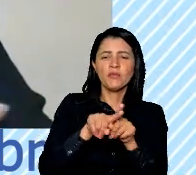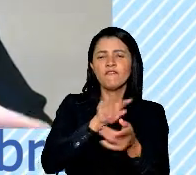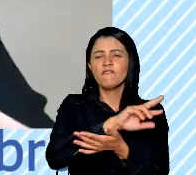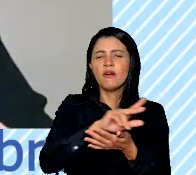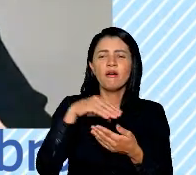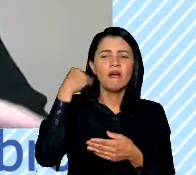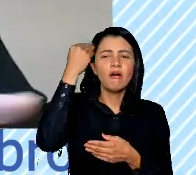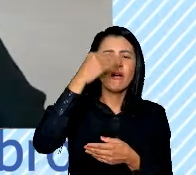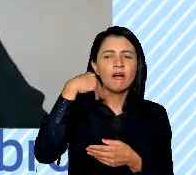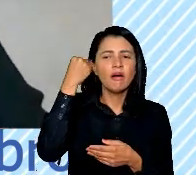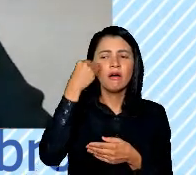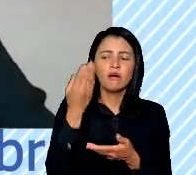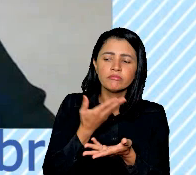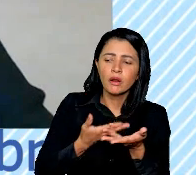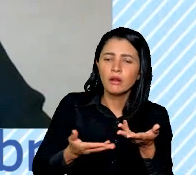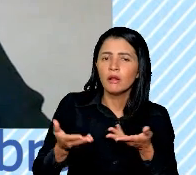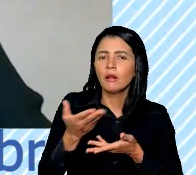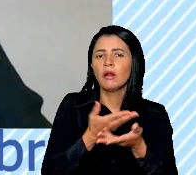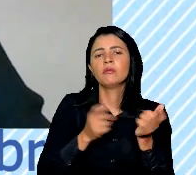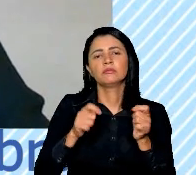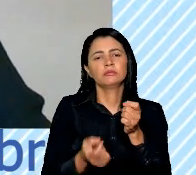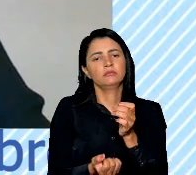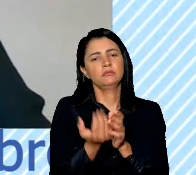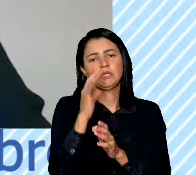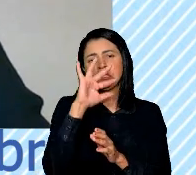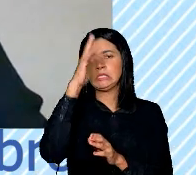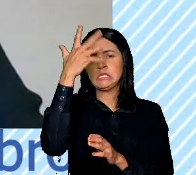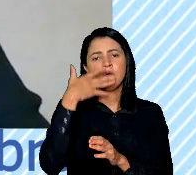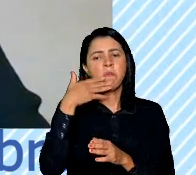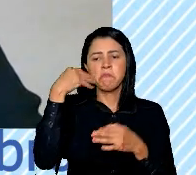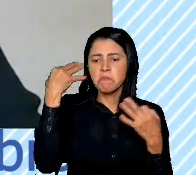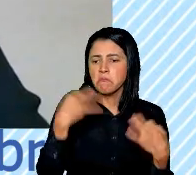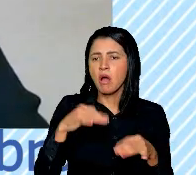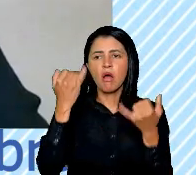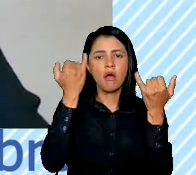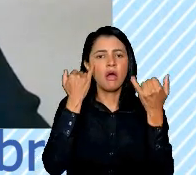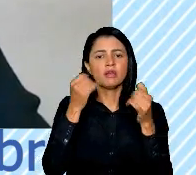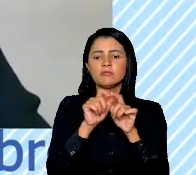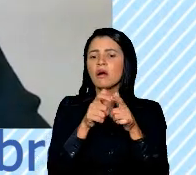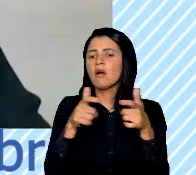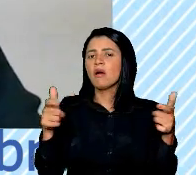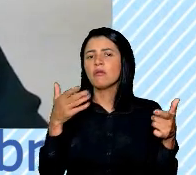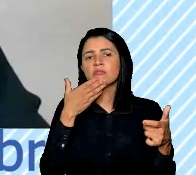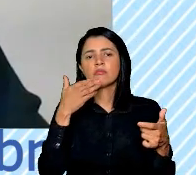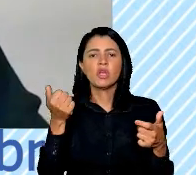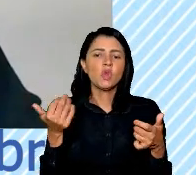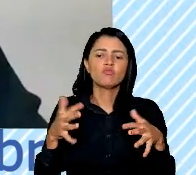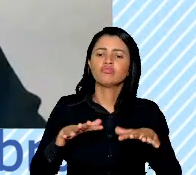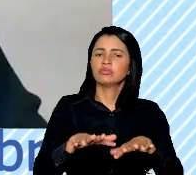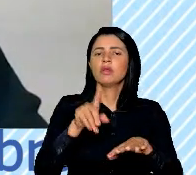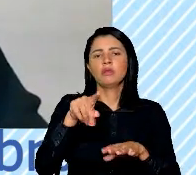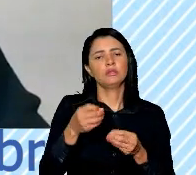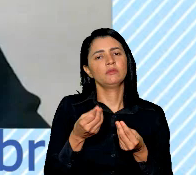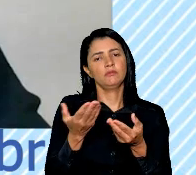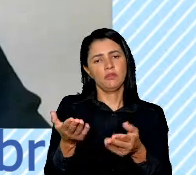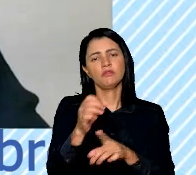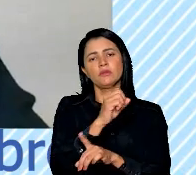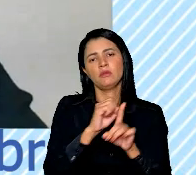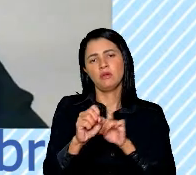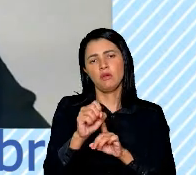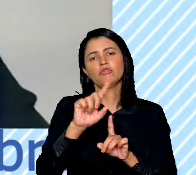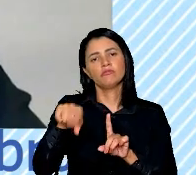vida permitem a elaboração de decisões mais informadas, mais abrangentes, e isso beneficia a sociedade como um